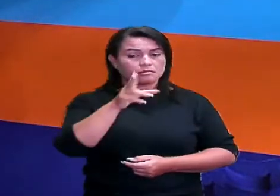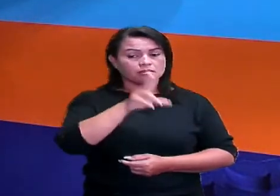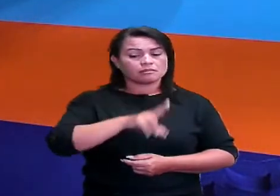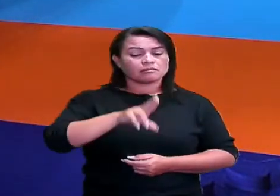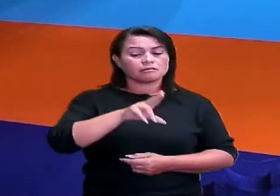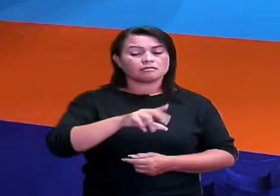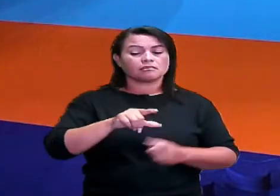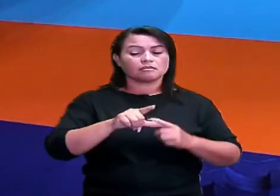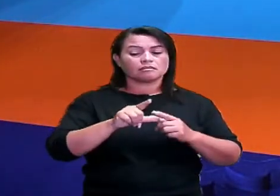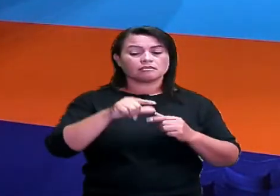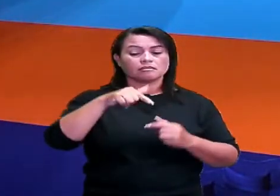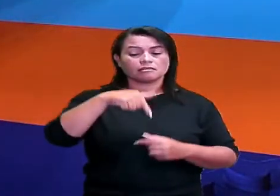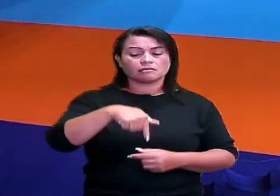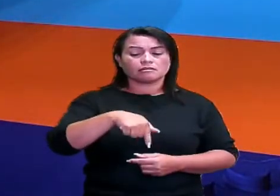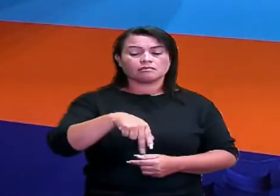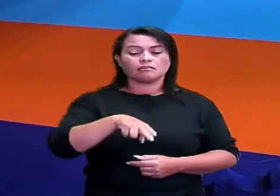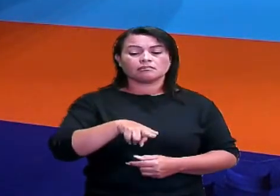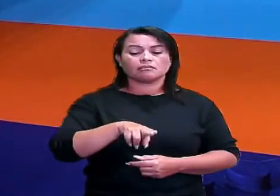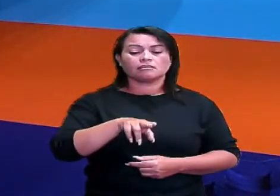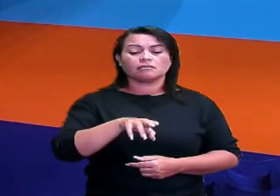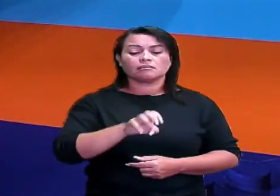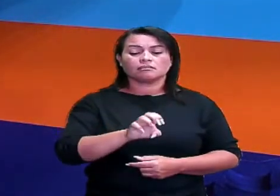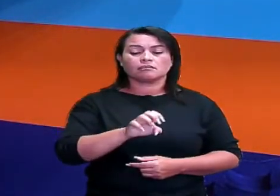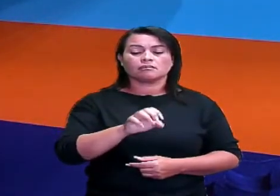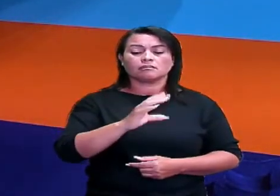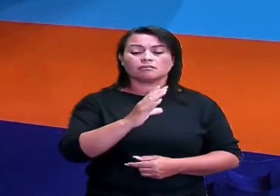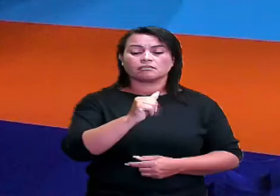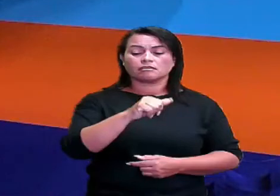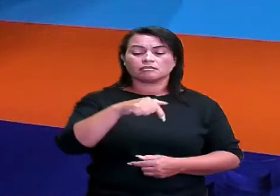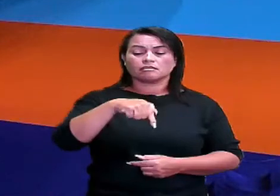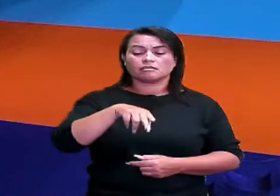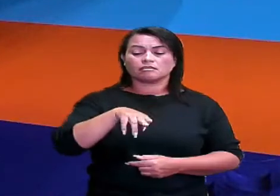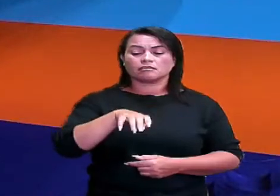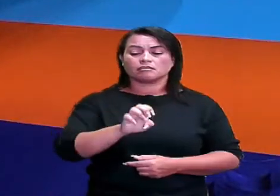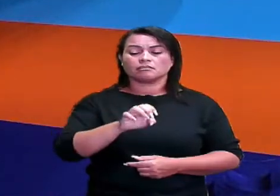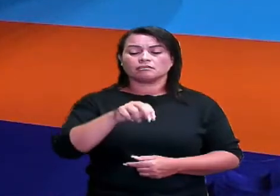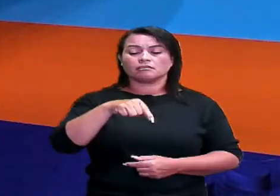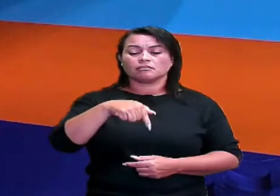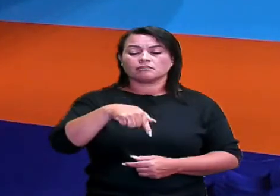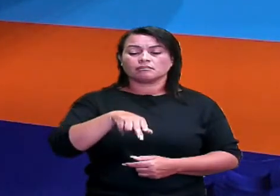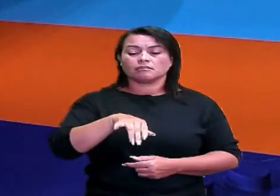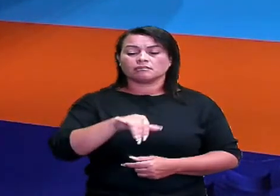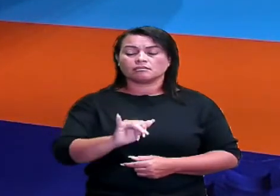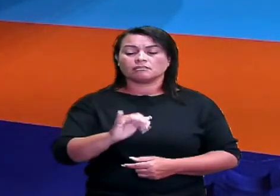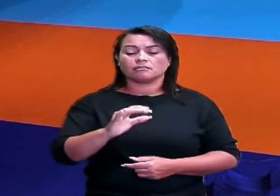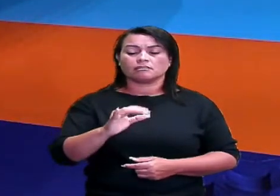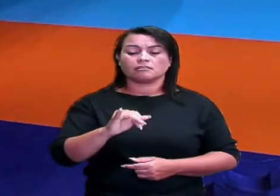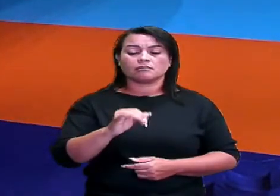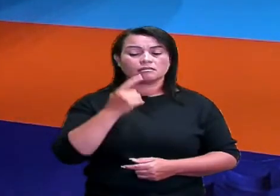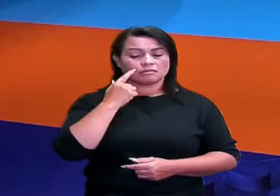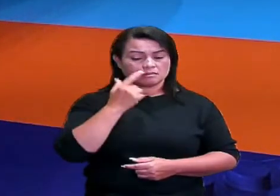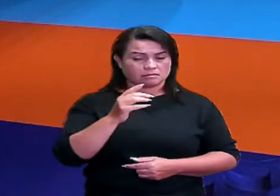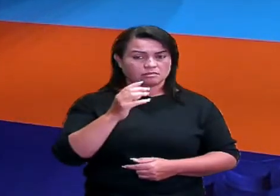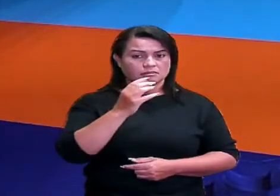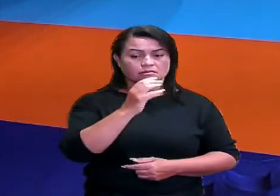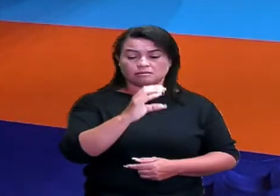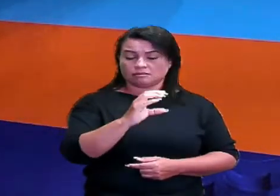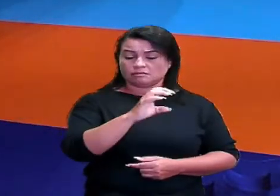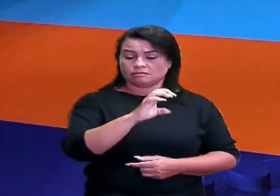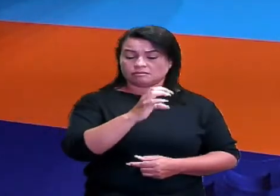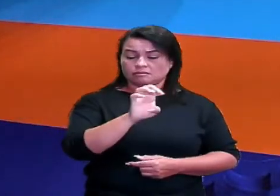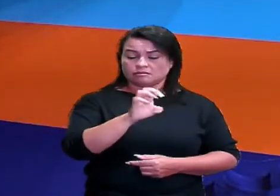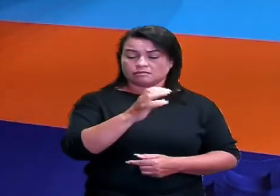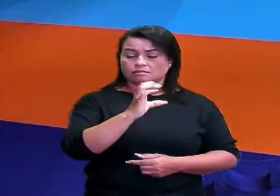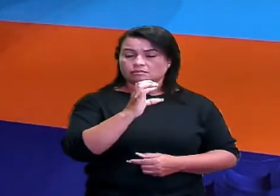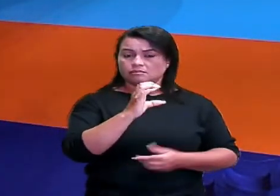QU. K, que, que. Eu tirei a letra C, que tem um som de S, e